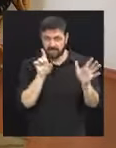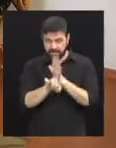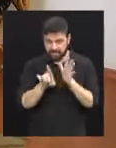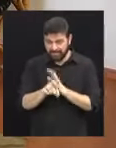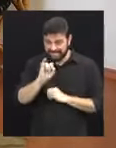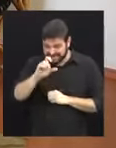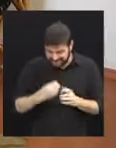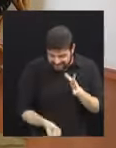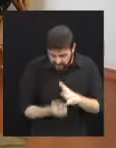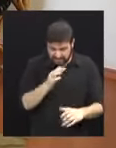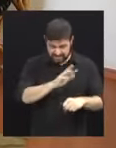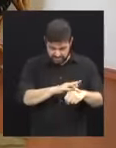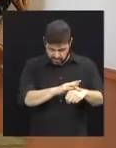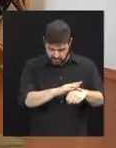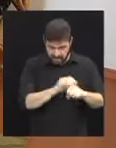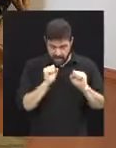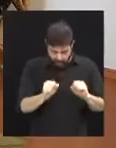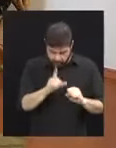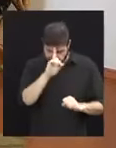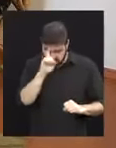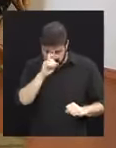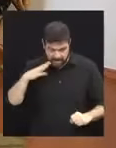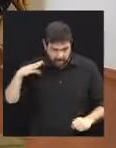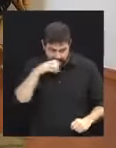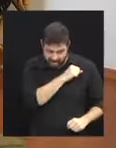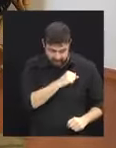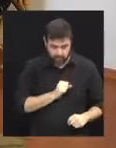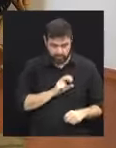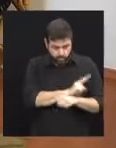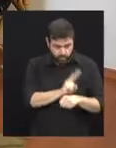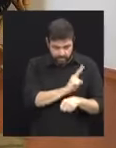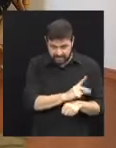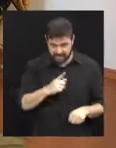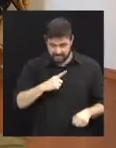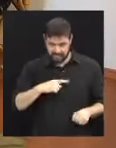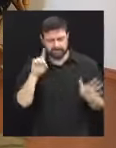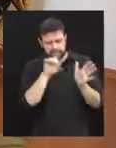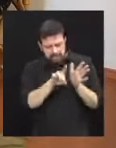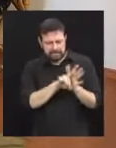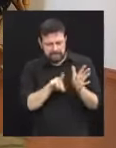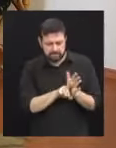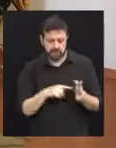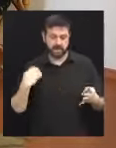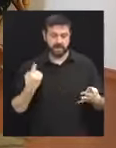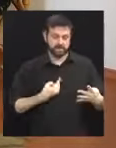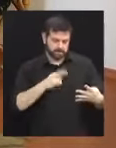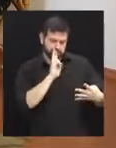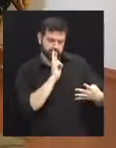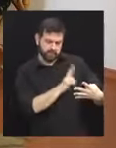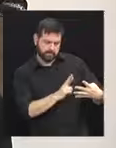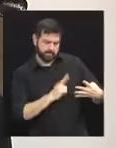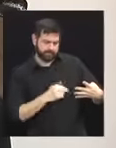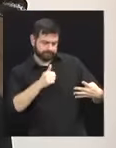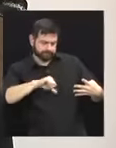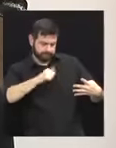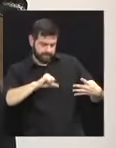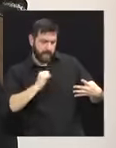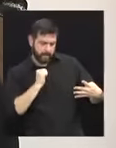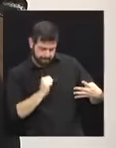com esse animal se ele amanhecer doente, se tem quem dirija, que corra, que preste socorro. É mais pra gente ter uma visão se a gente pode continuar ou